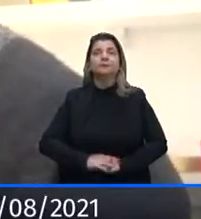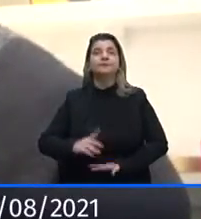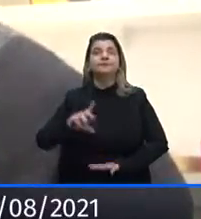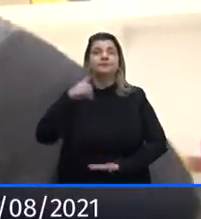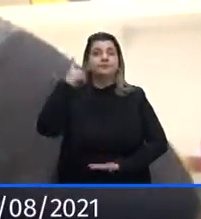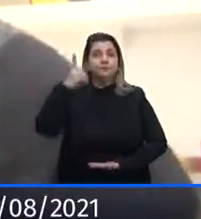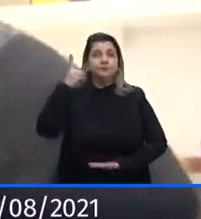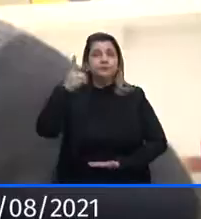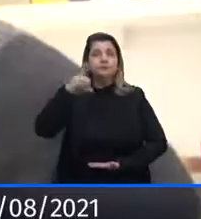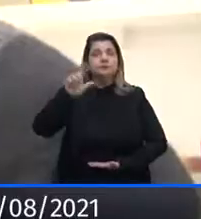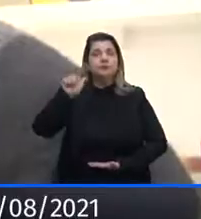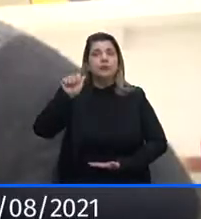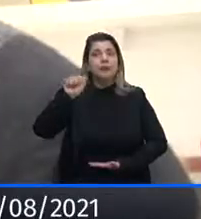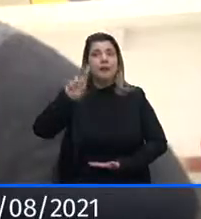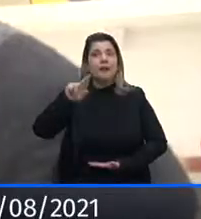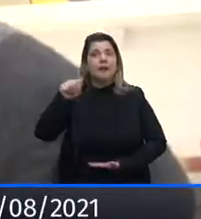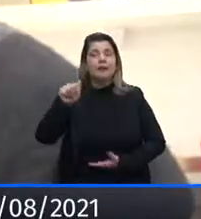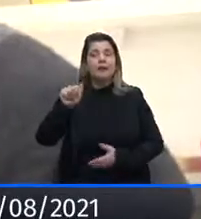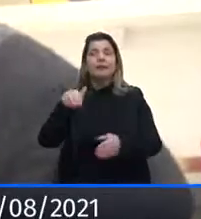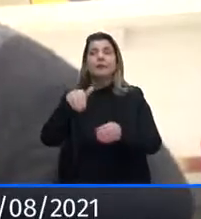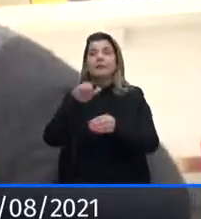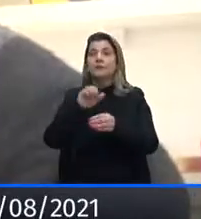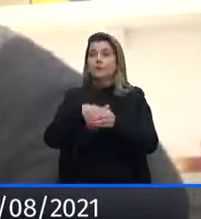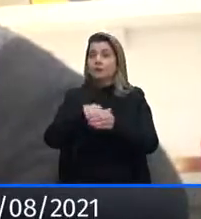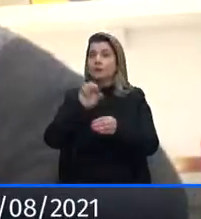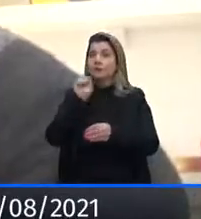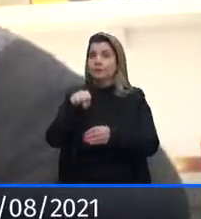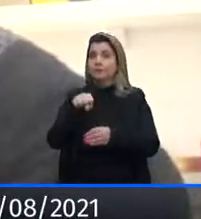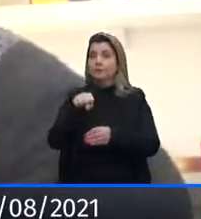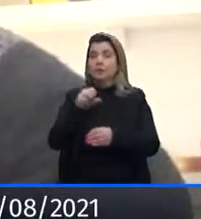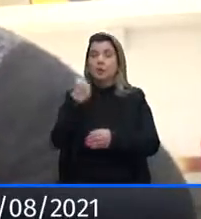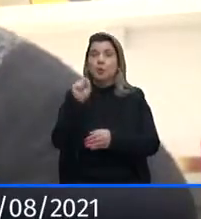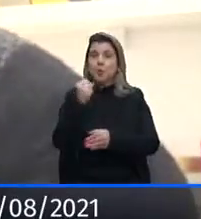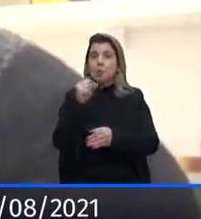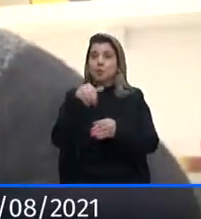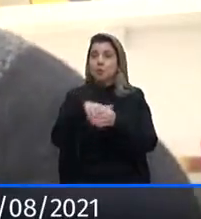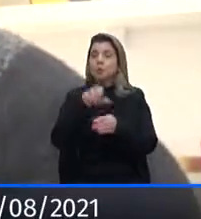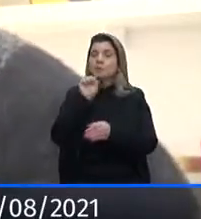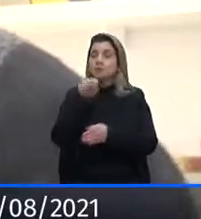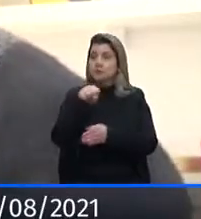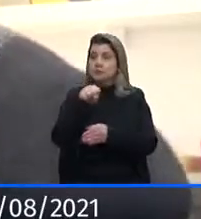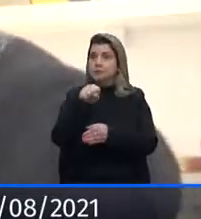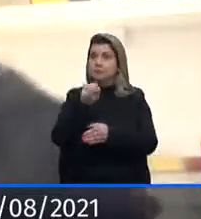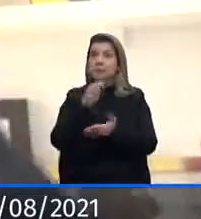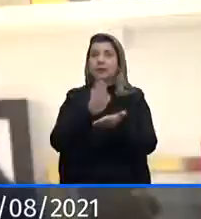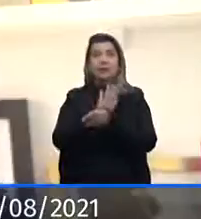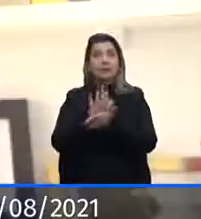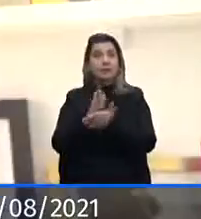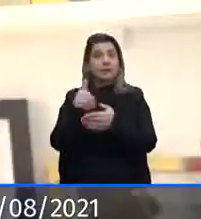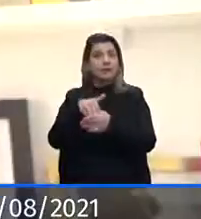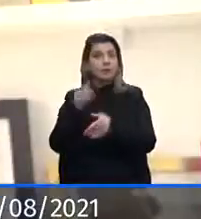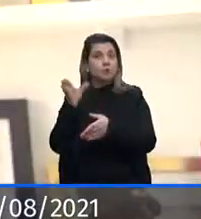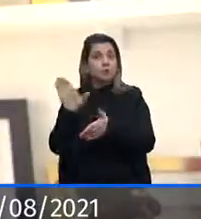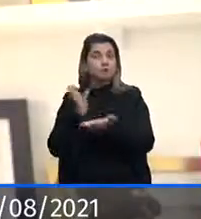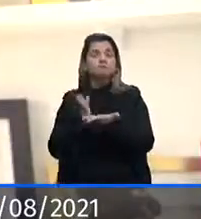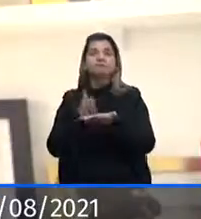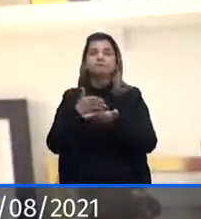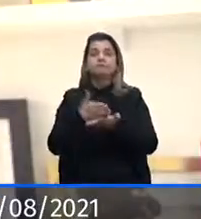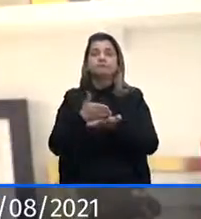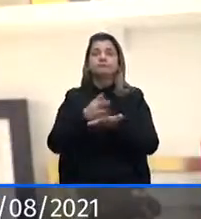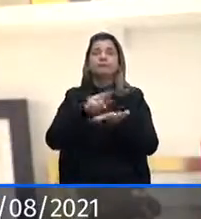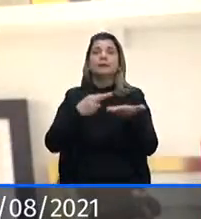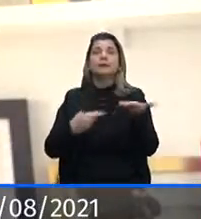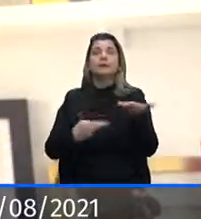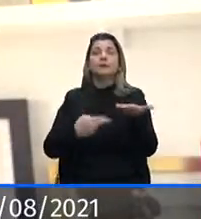também. 8 votos favoráveis, nenhum voto contrário. Está aprovado o parecer do deputado